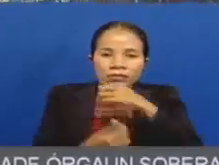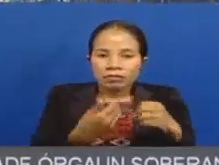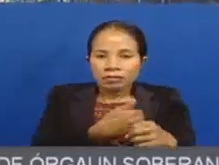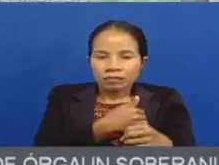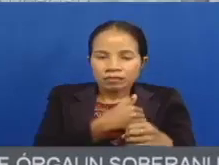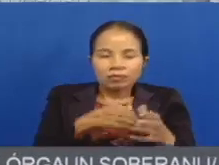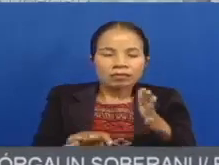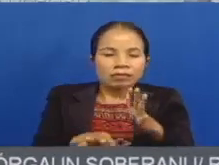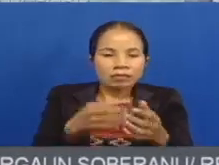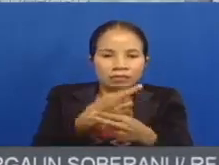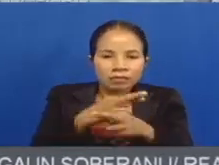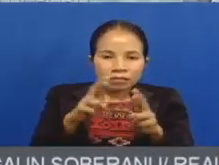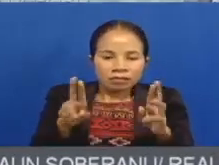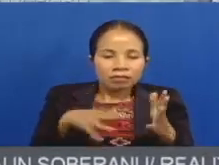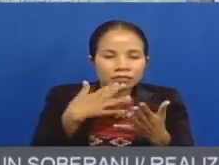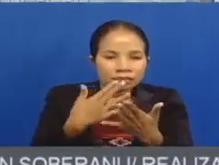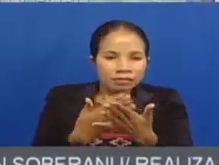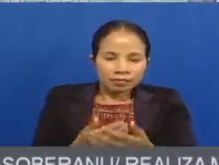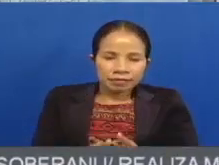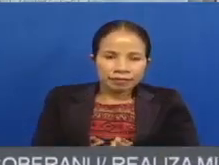ketan resultado positivo